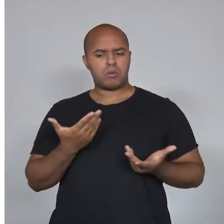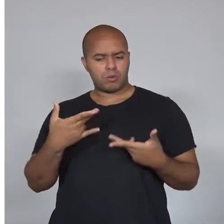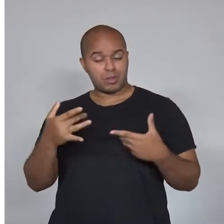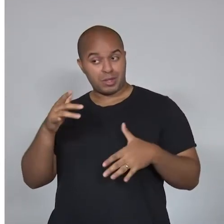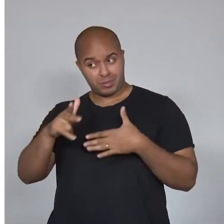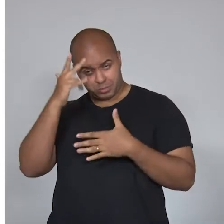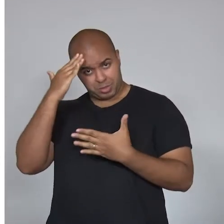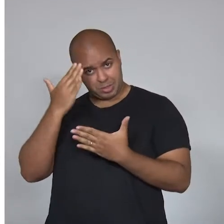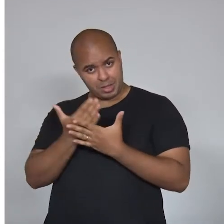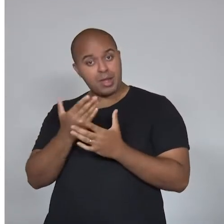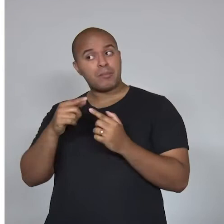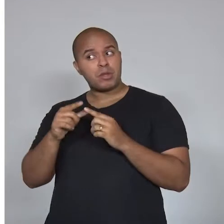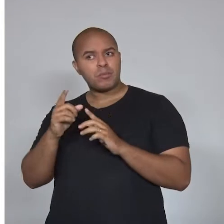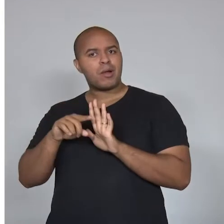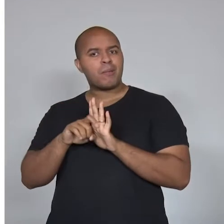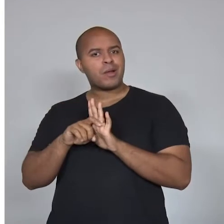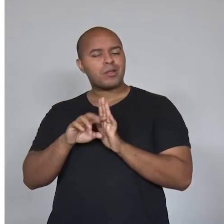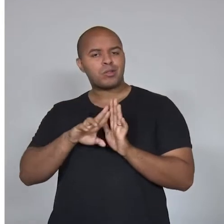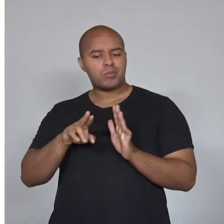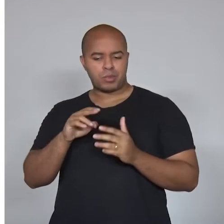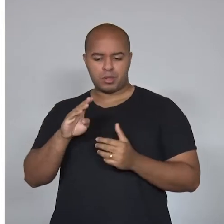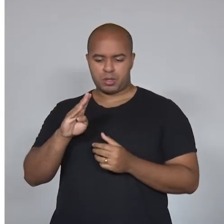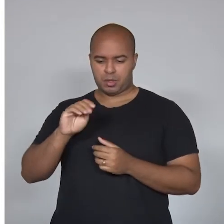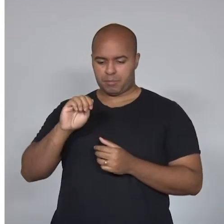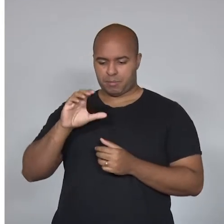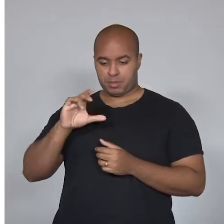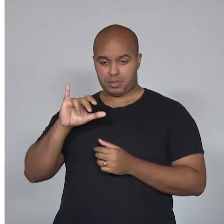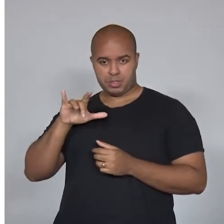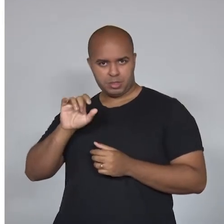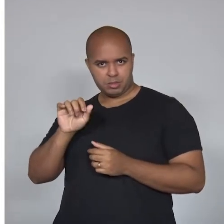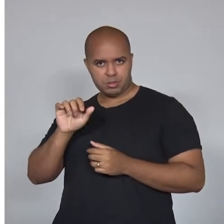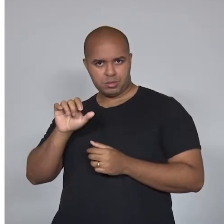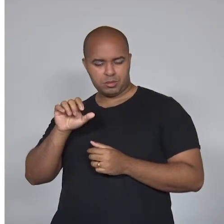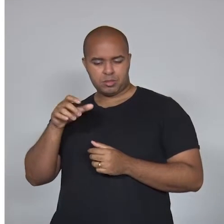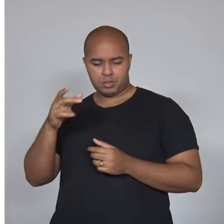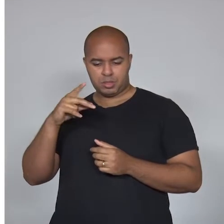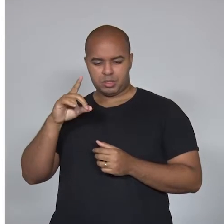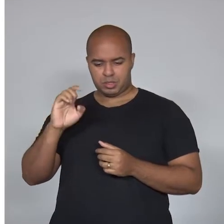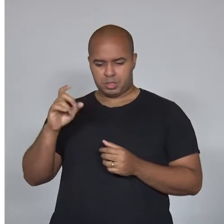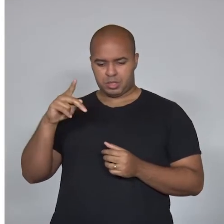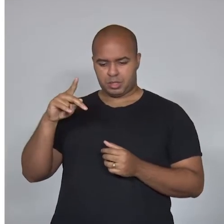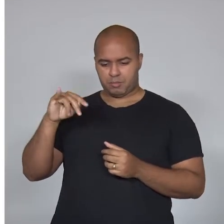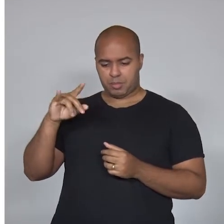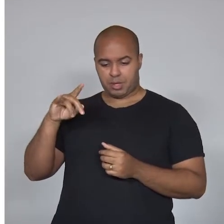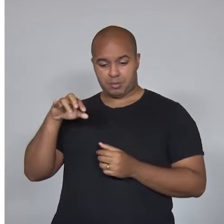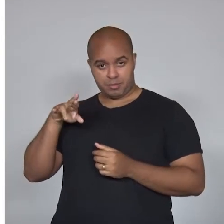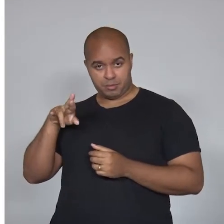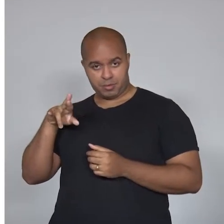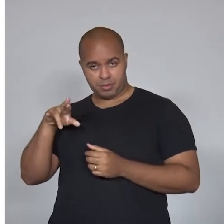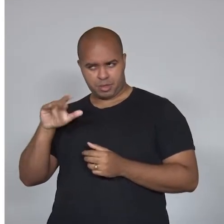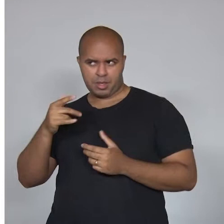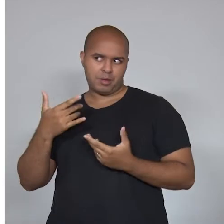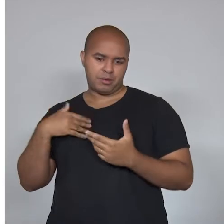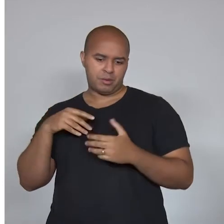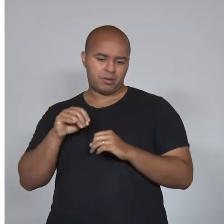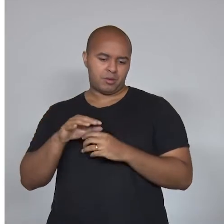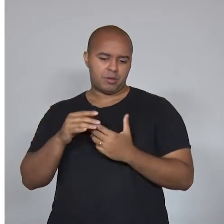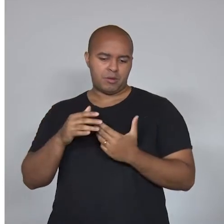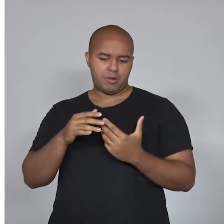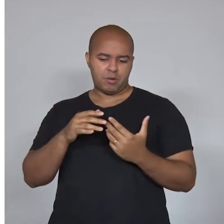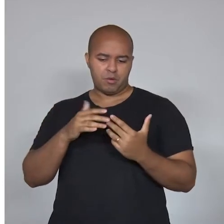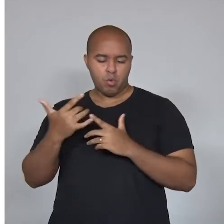que a doença vinha de uma bactéria conhecida como bacilo de Pfeiffer, Bacillus influenza.